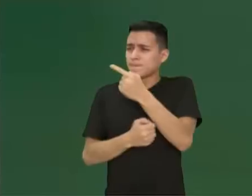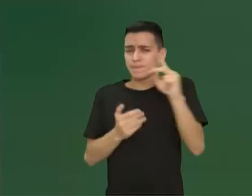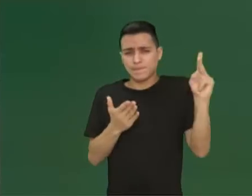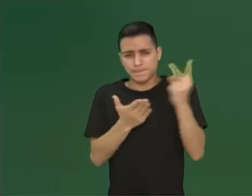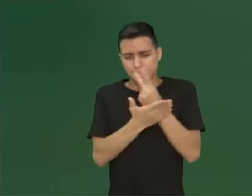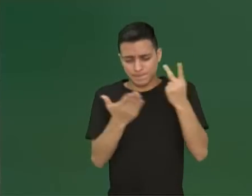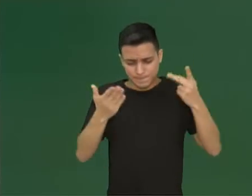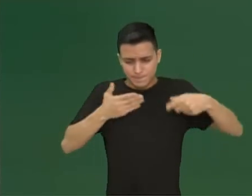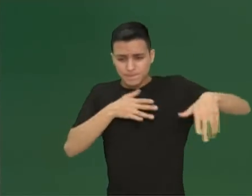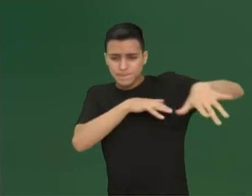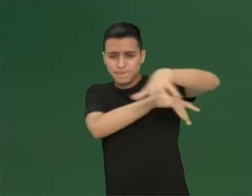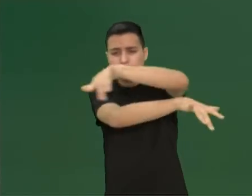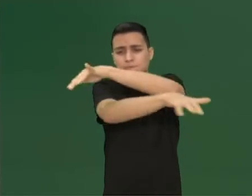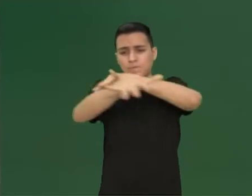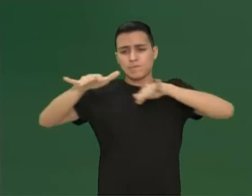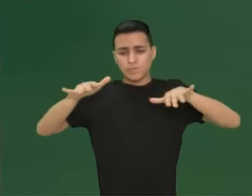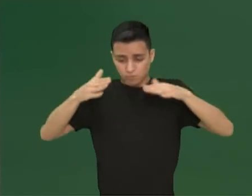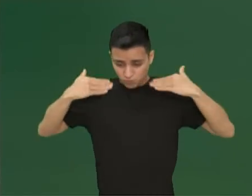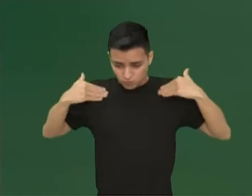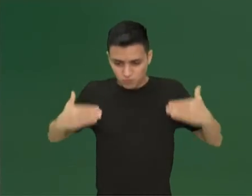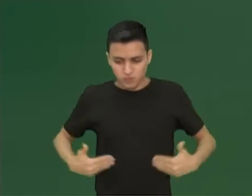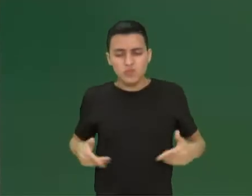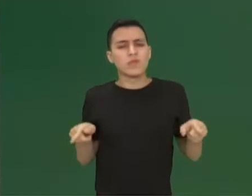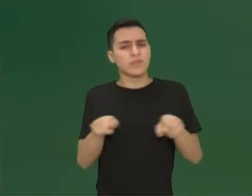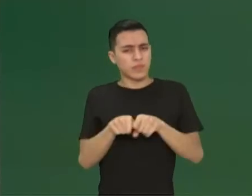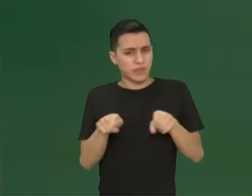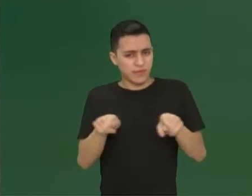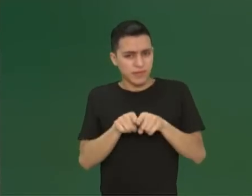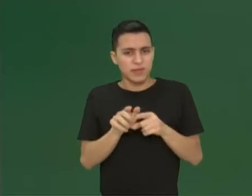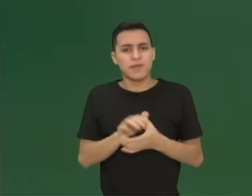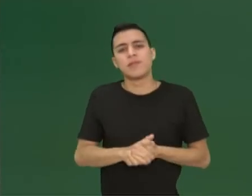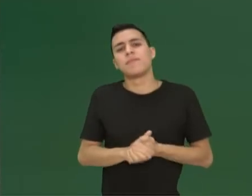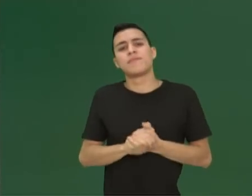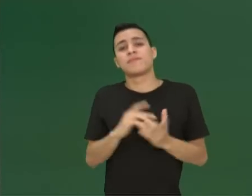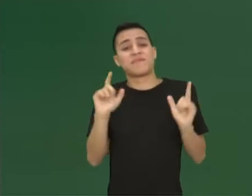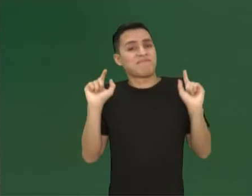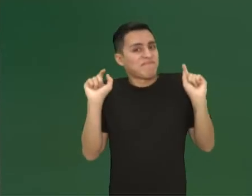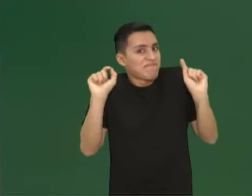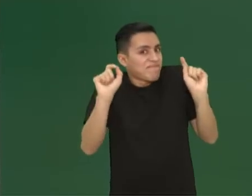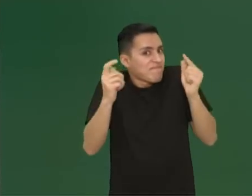seu redor e no seu corpo também. O que